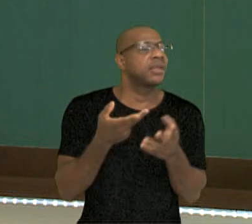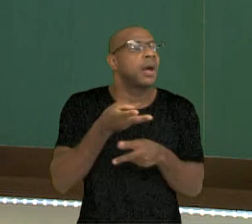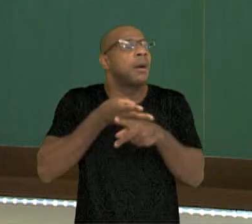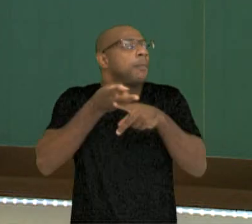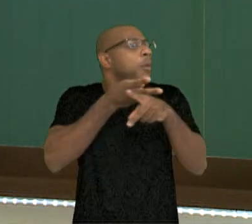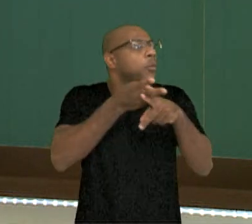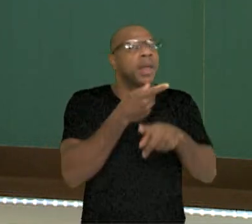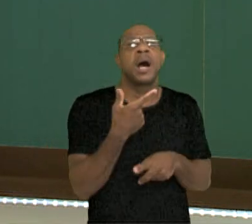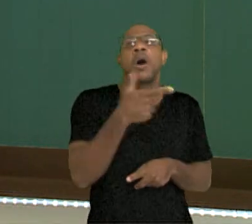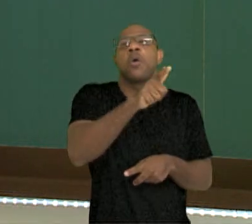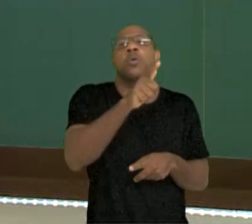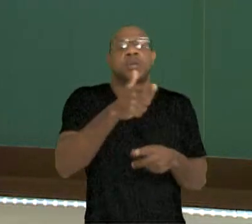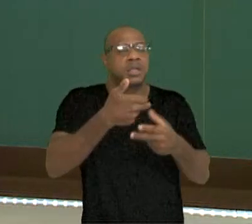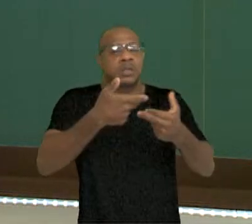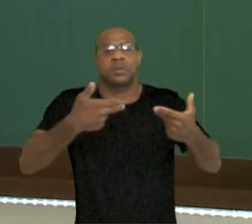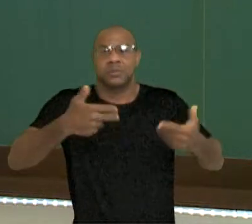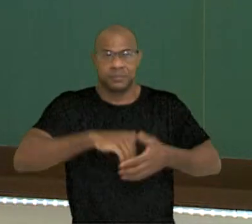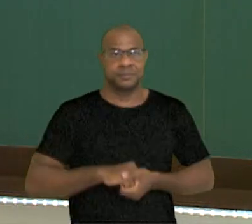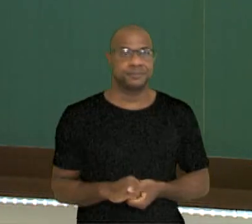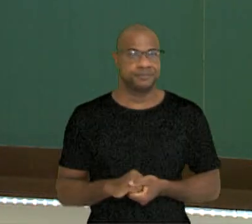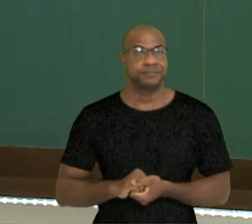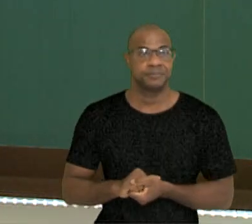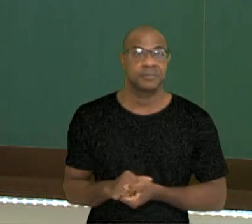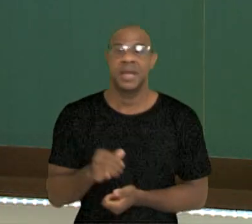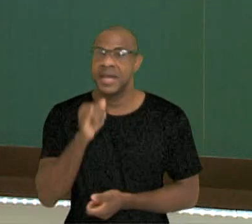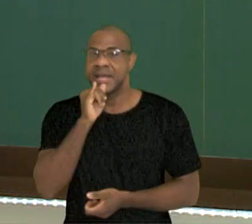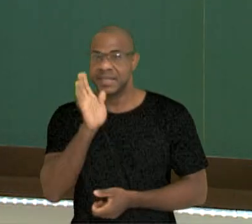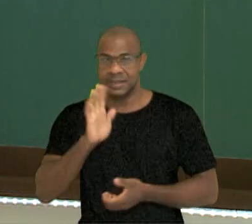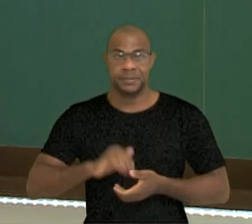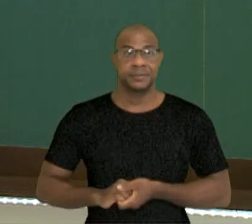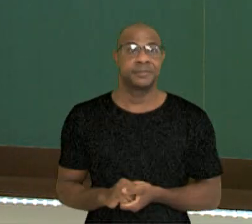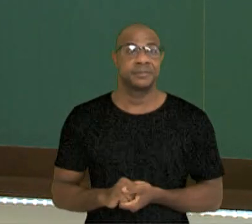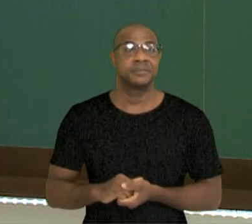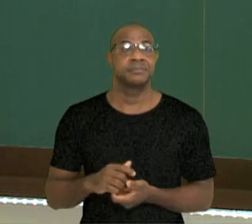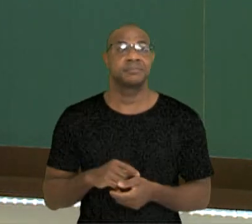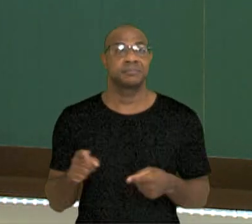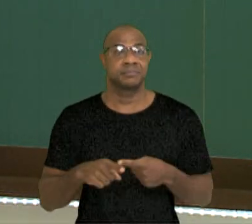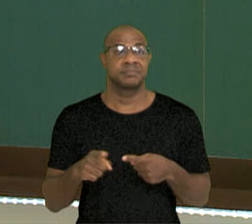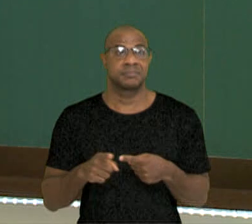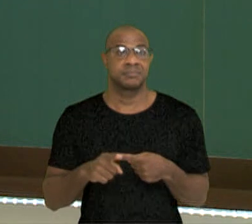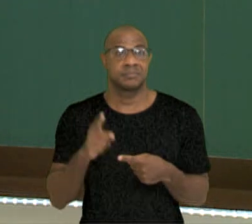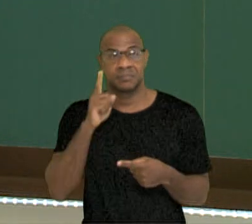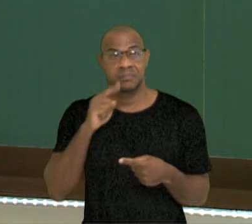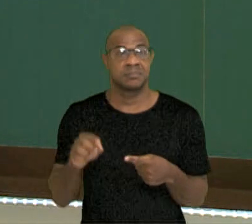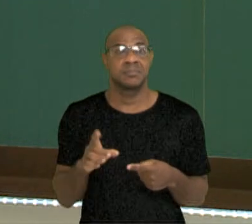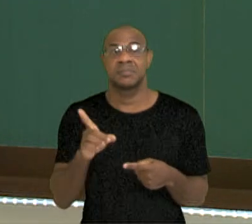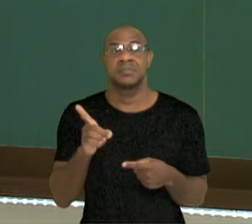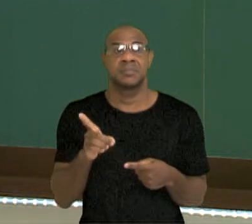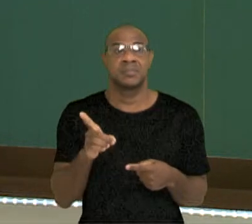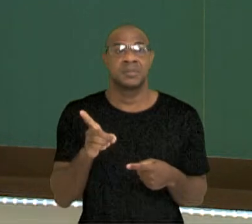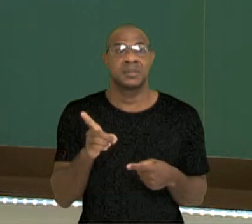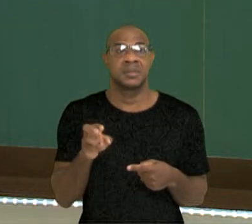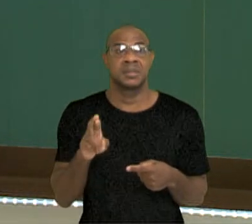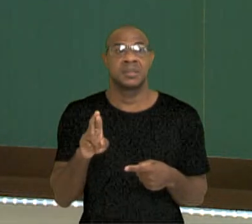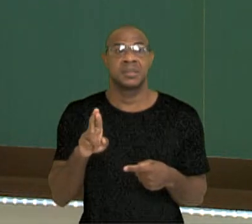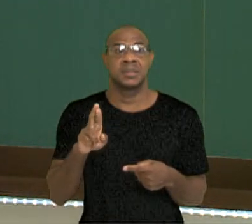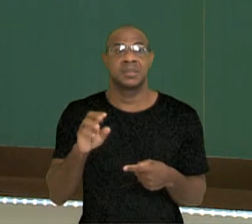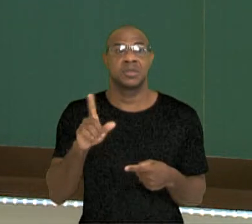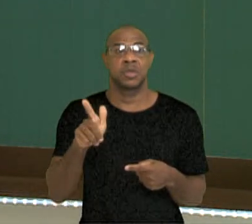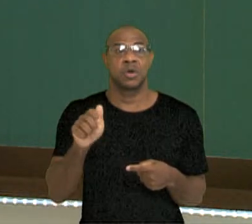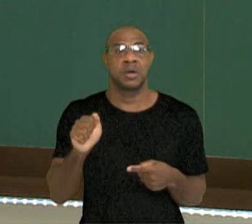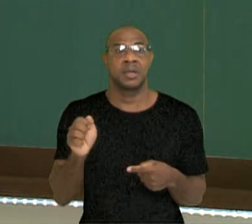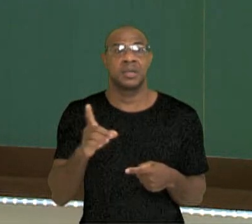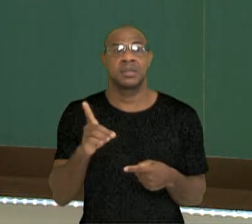busca de recursos, né? Aí a gente vai ter lá um exemplo, a busca das chamadas drogas do sertão, que eram especiarias que